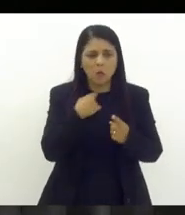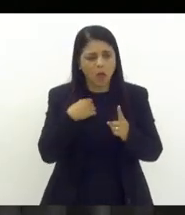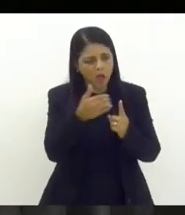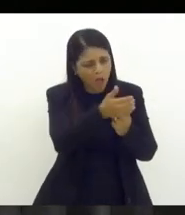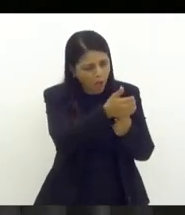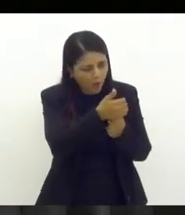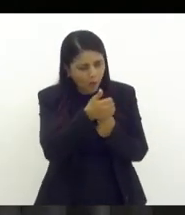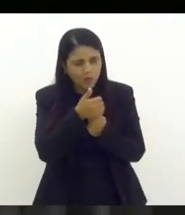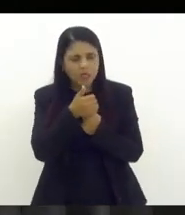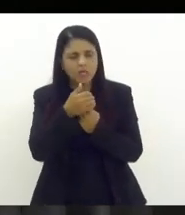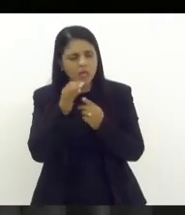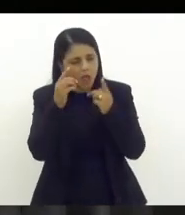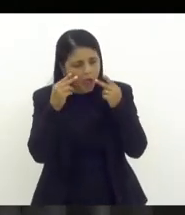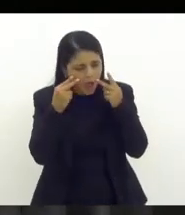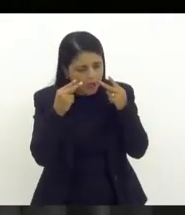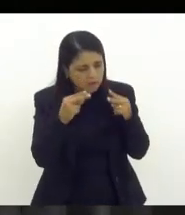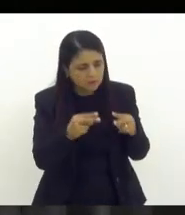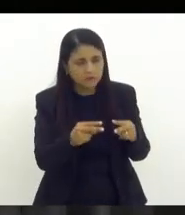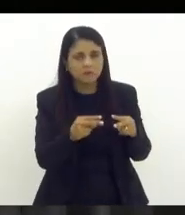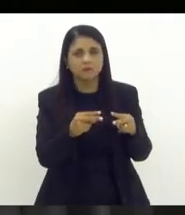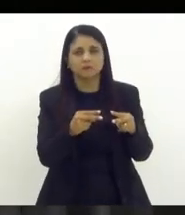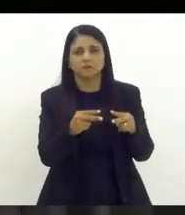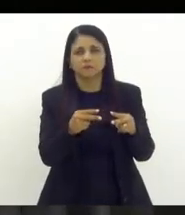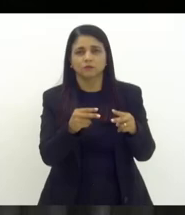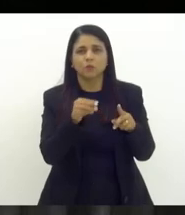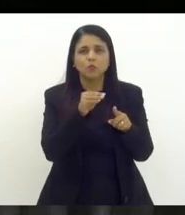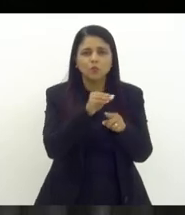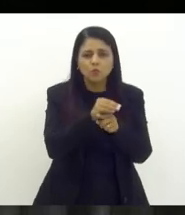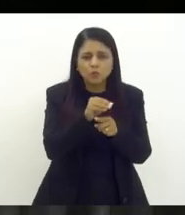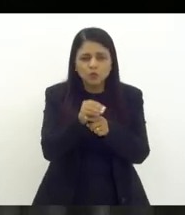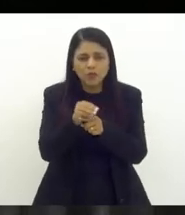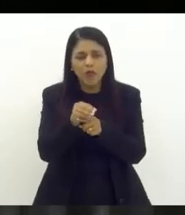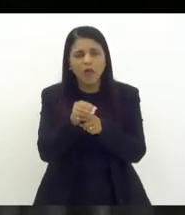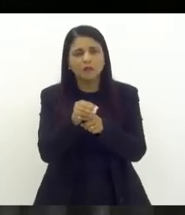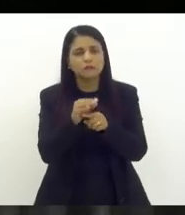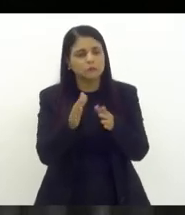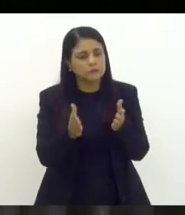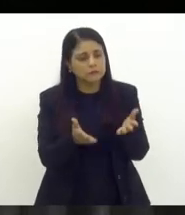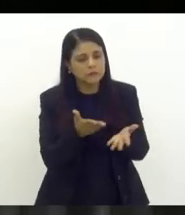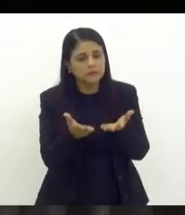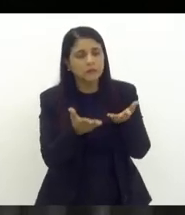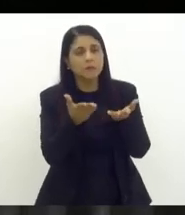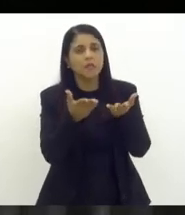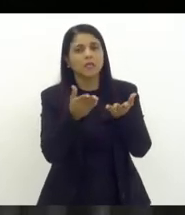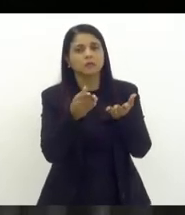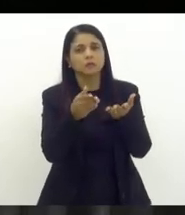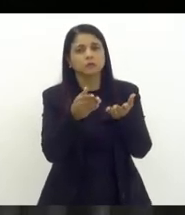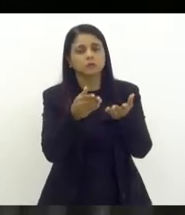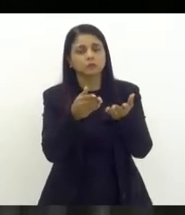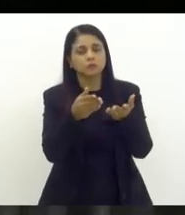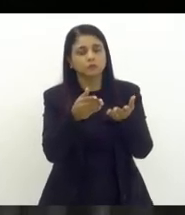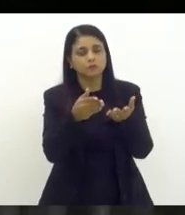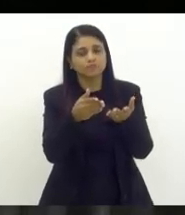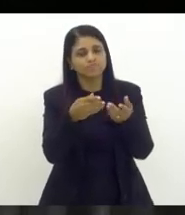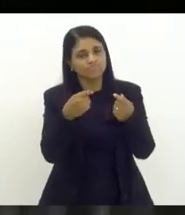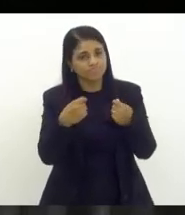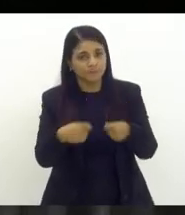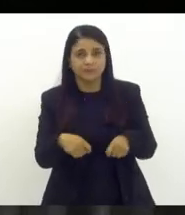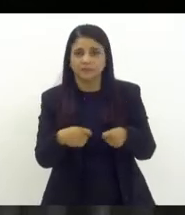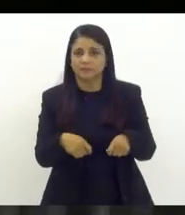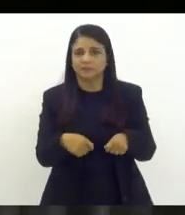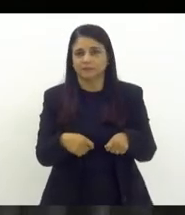ela eh o a atenção e o cuidado o tratamento no na causa que é preciso